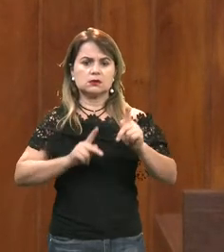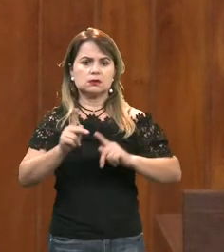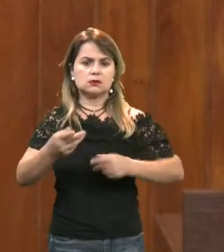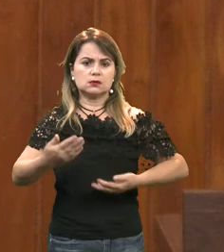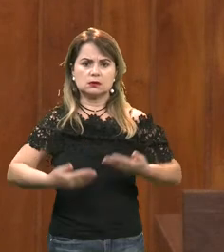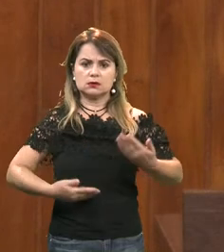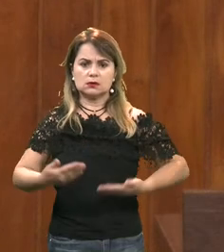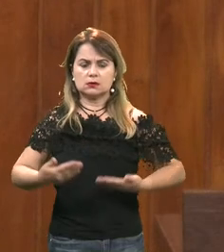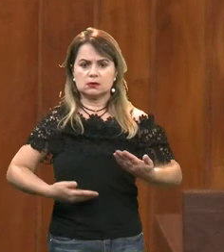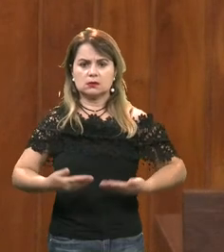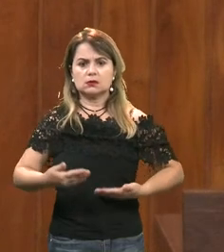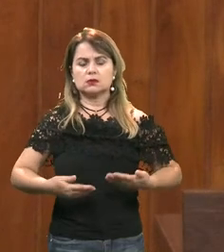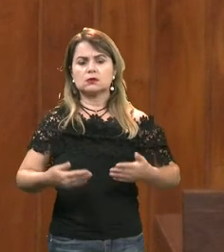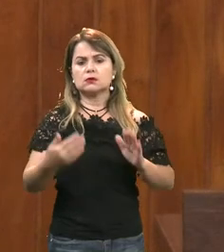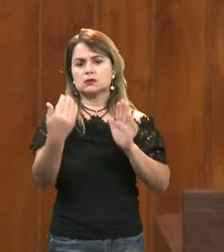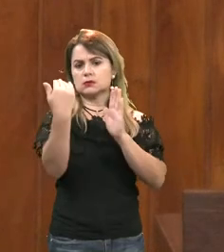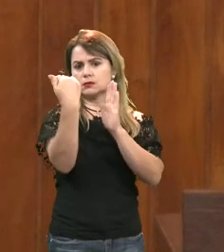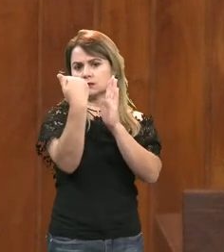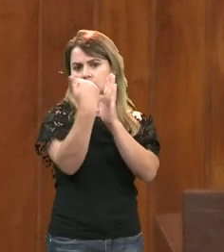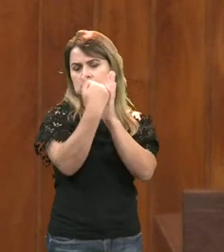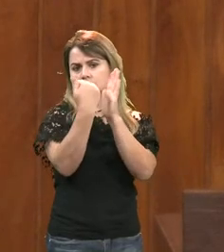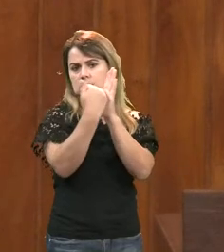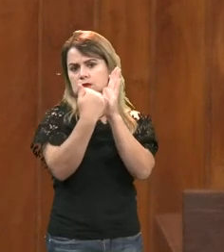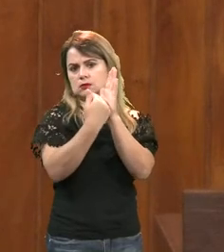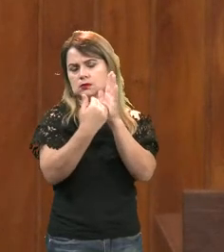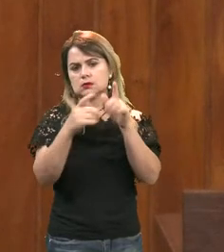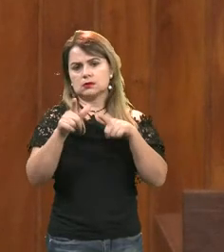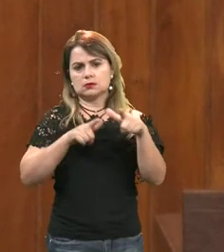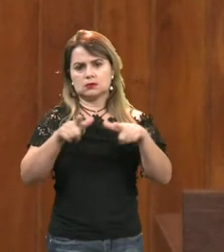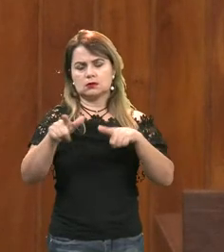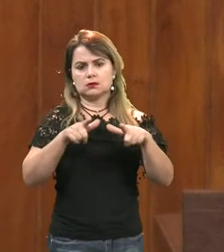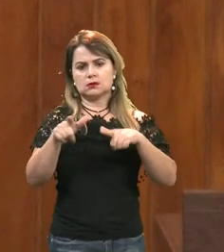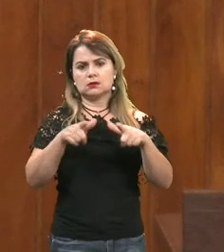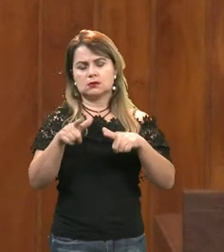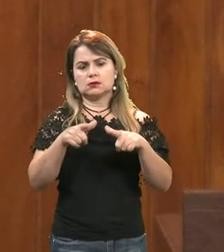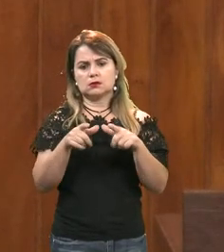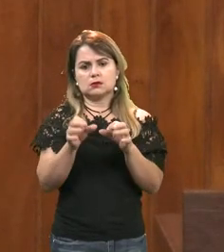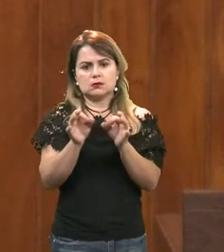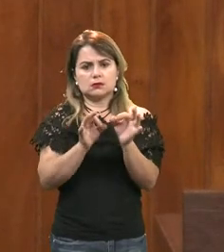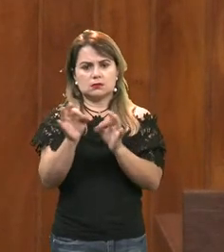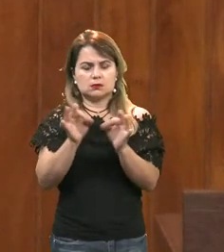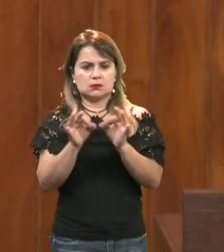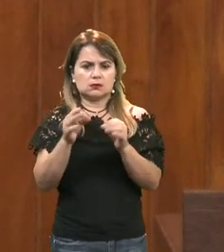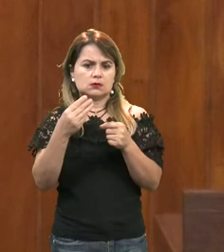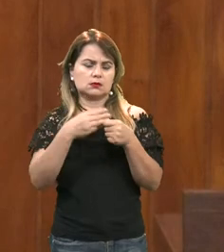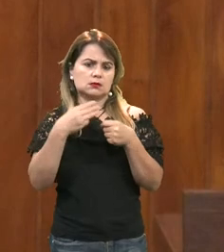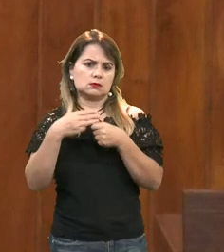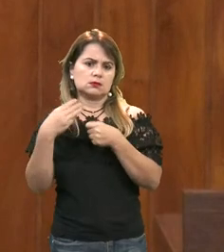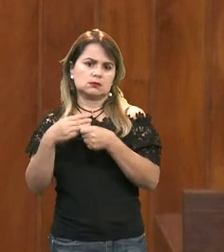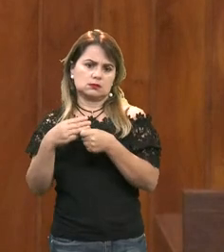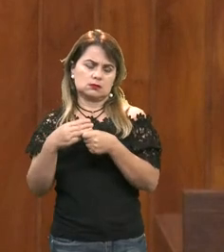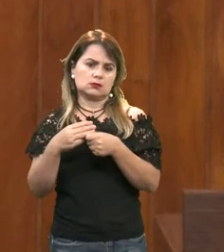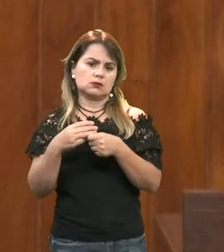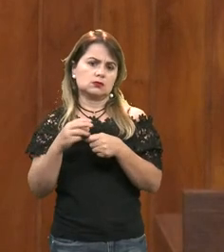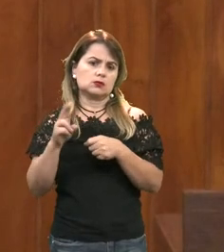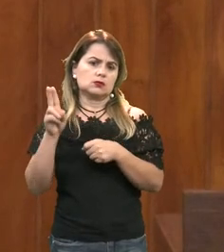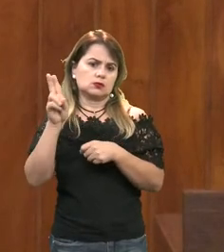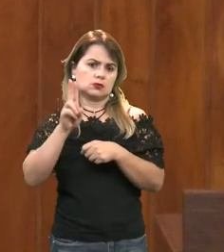serviços e programas que integrem o Plano Municipal do Uso Medicinal de Cannabis.